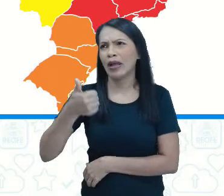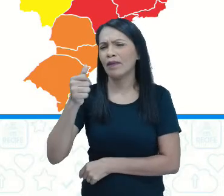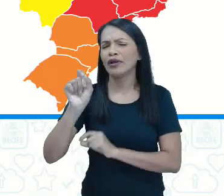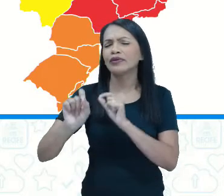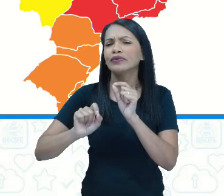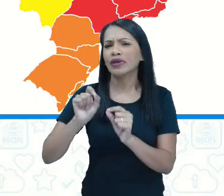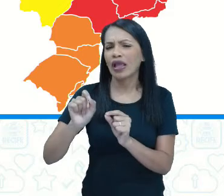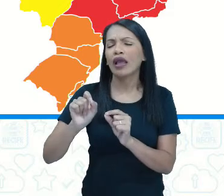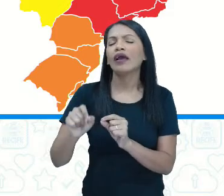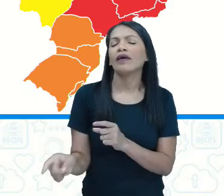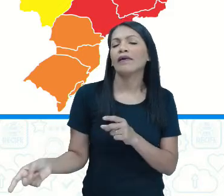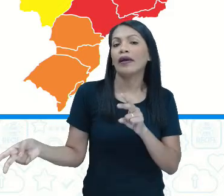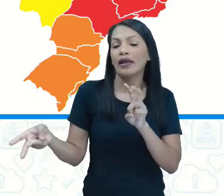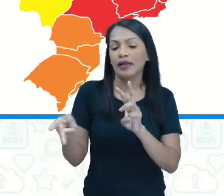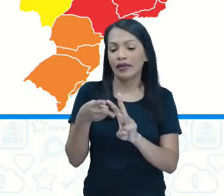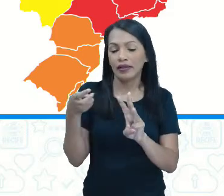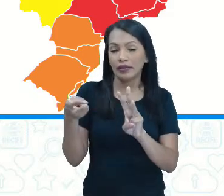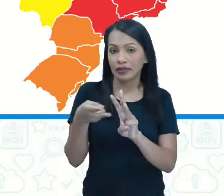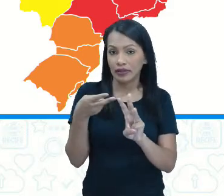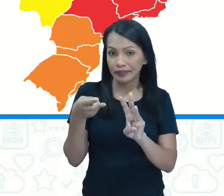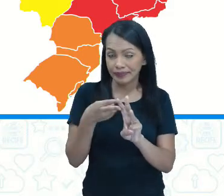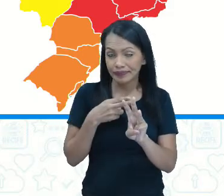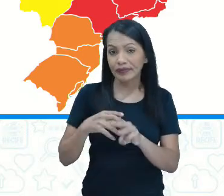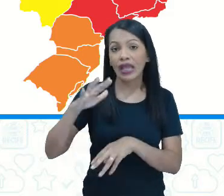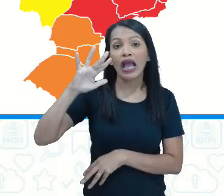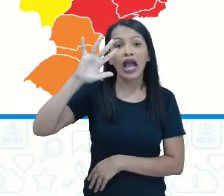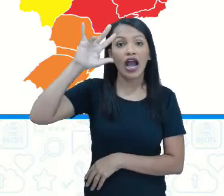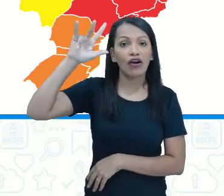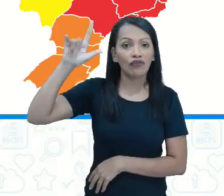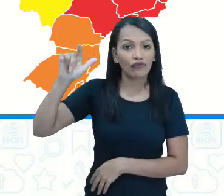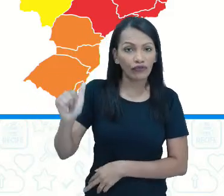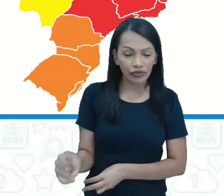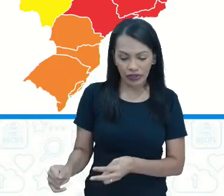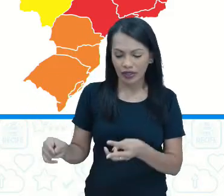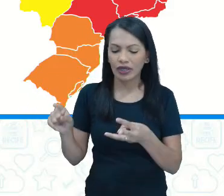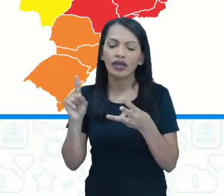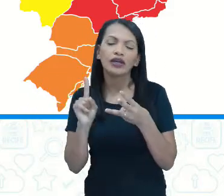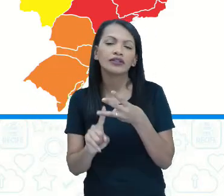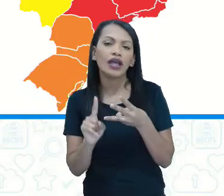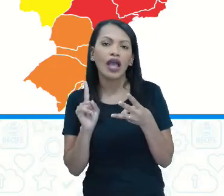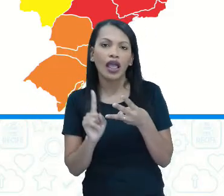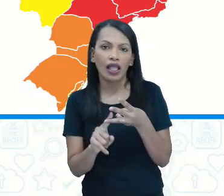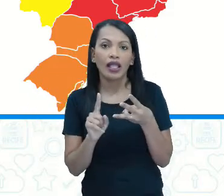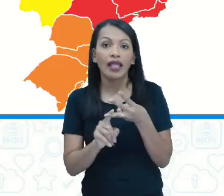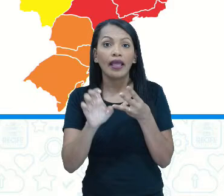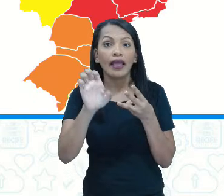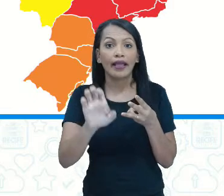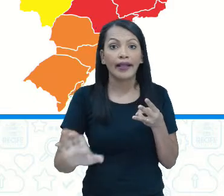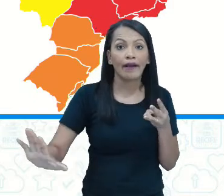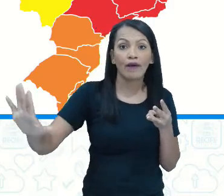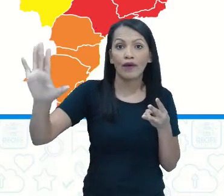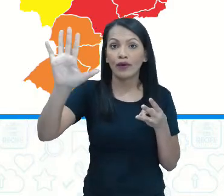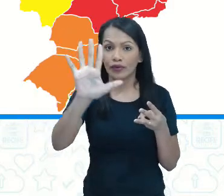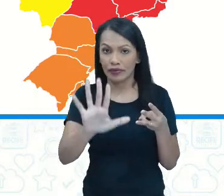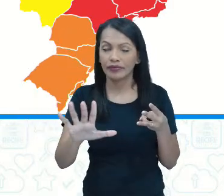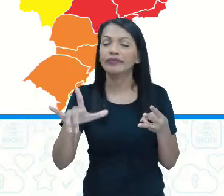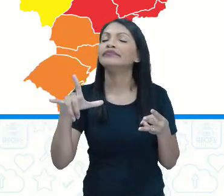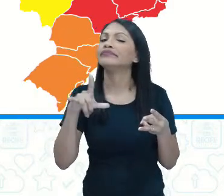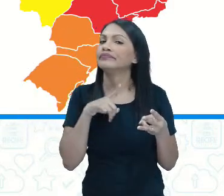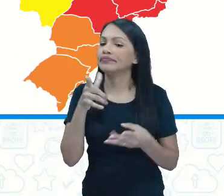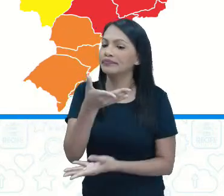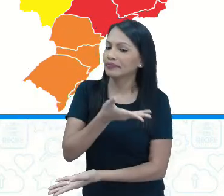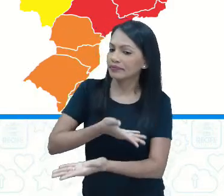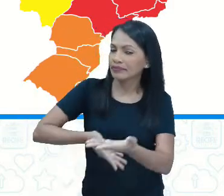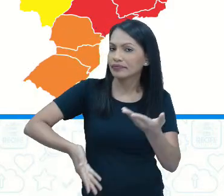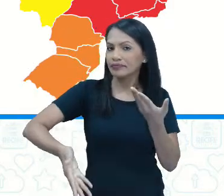e europeia, isso mesmo. Em alguns casos, se originam da interação